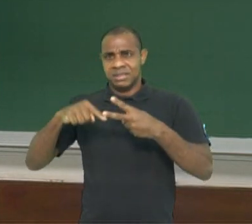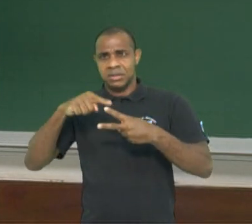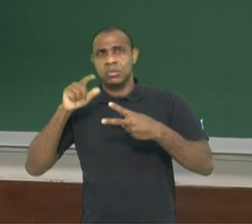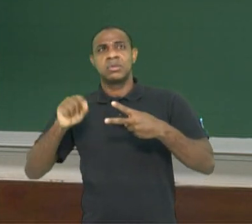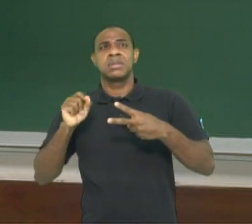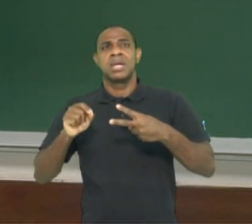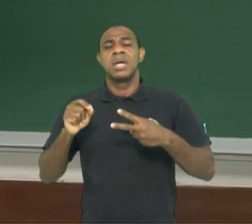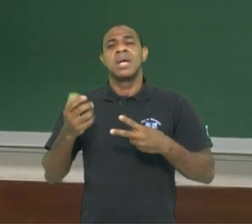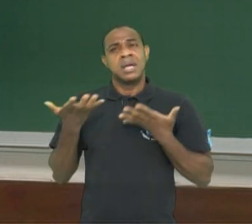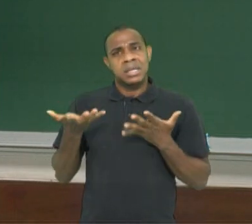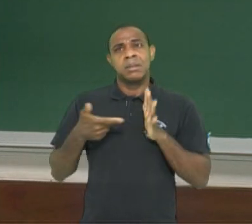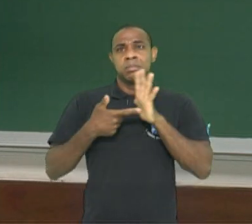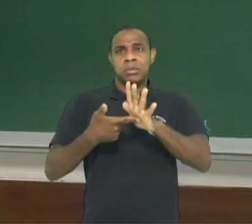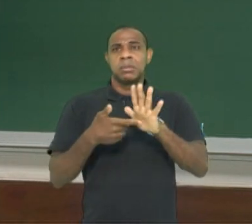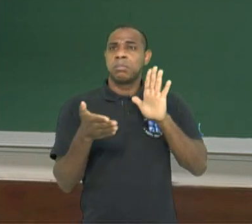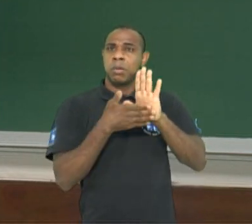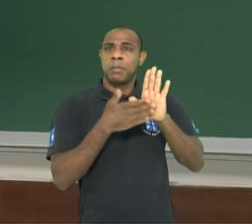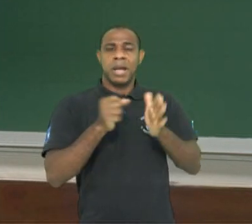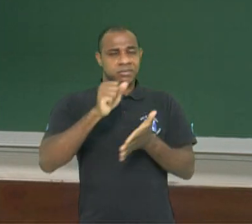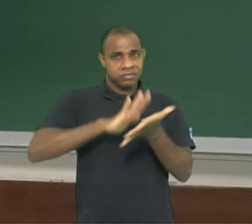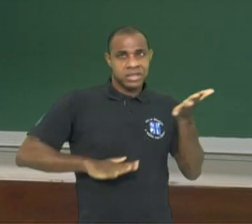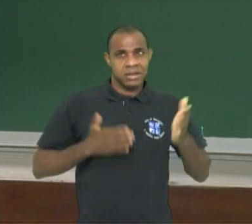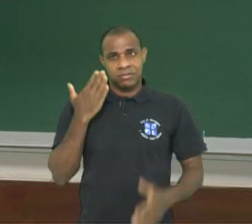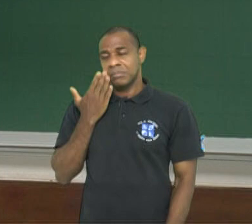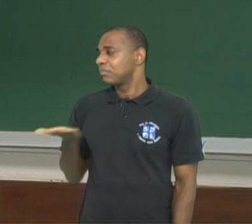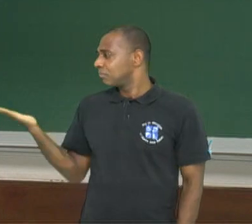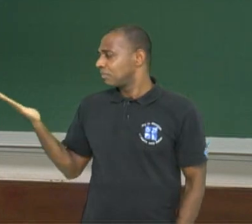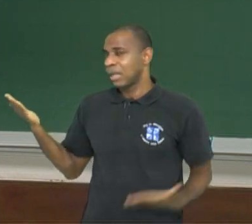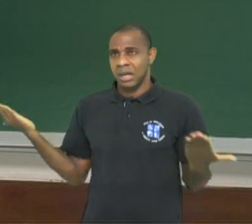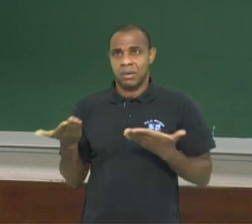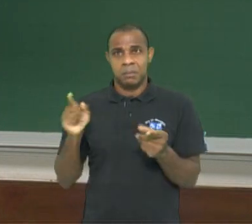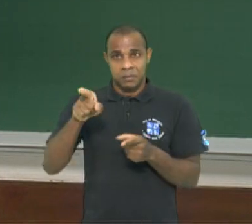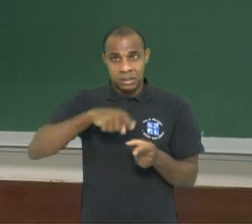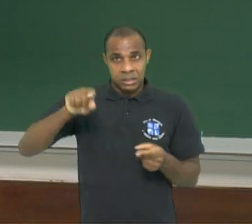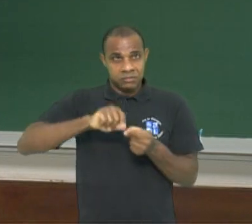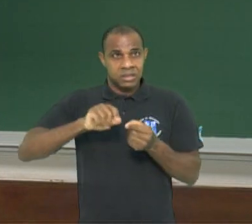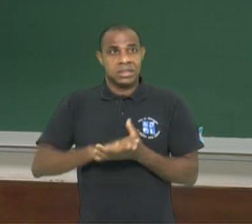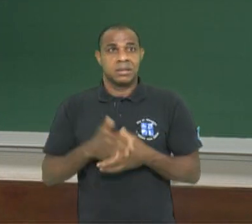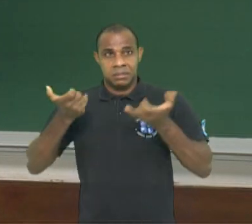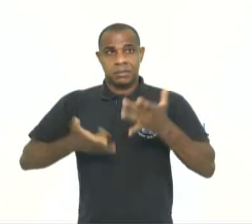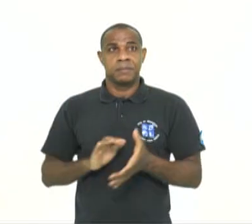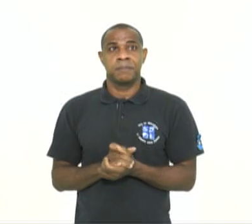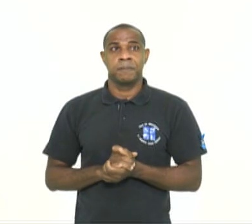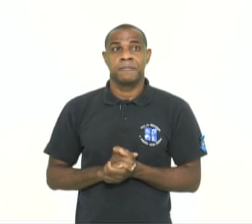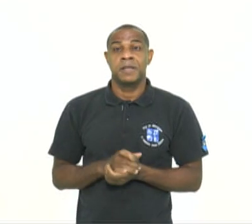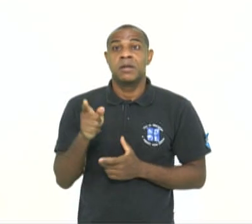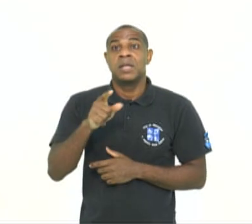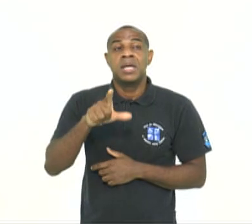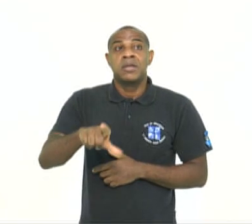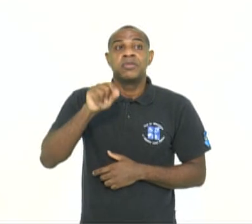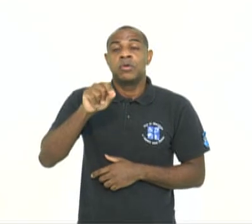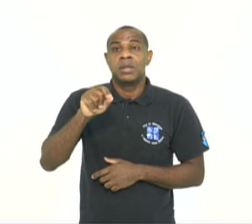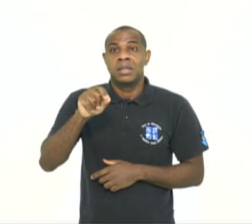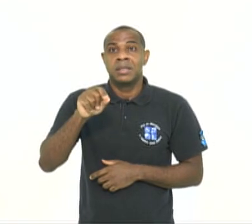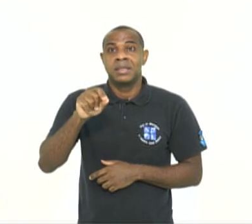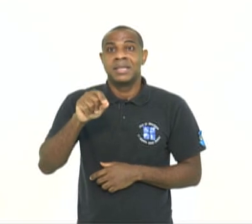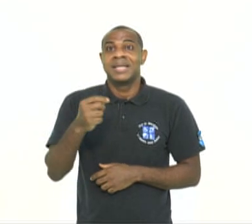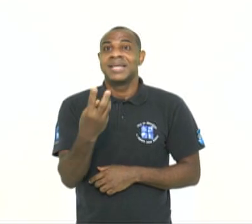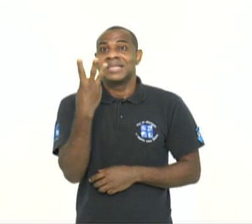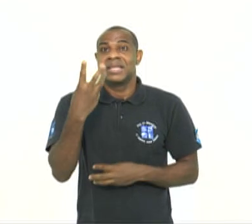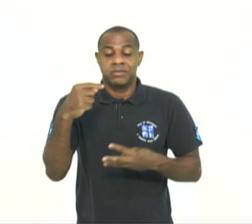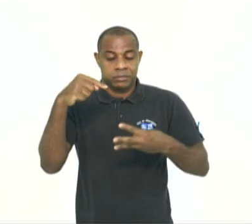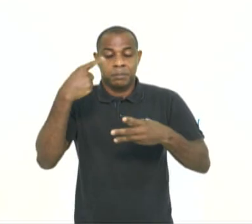questões, eu gostaria de propor aqui um exercício para vocês fazerem, que diz o seguinte: cite ao menos 3